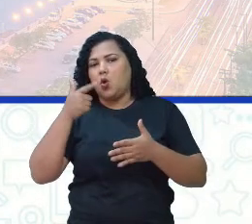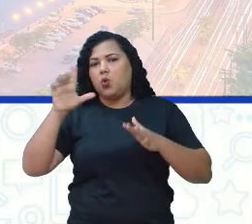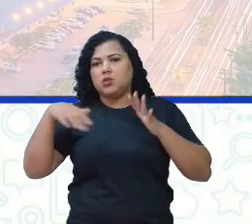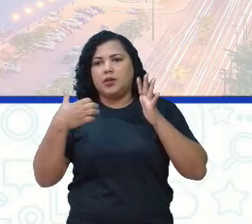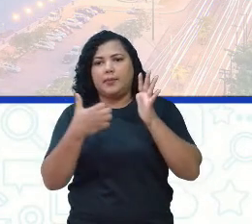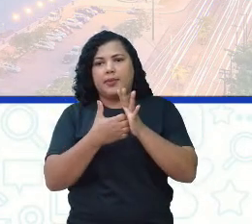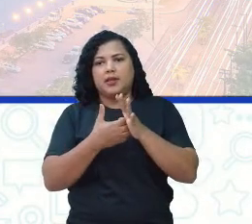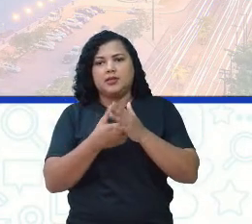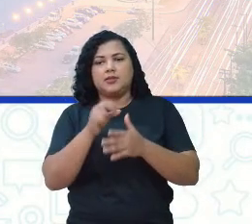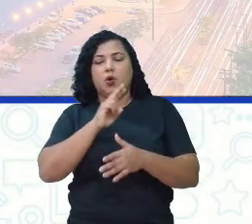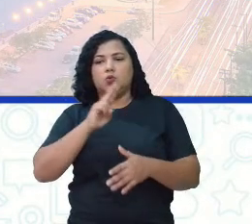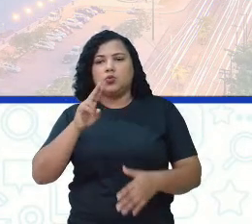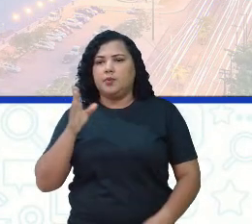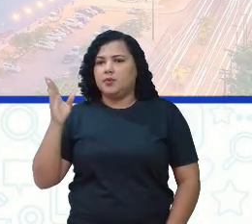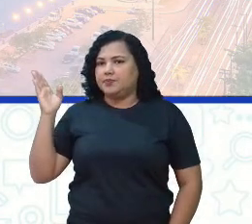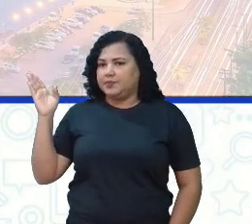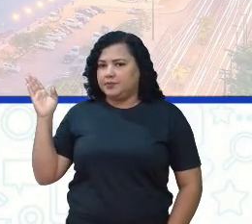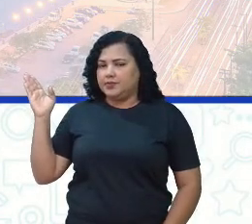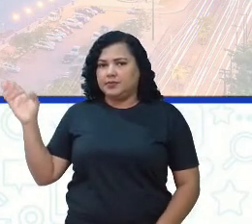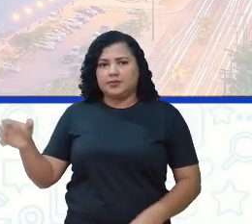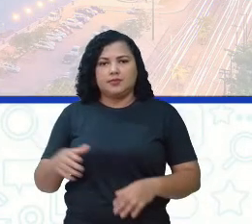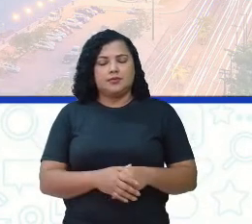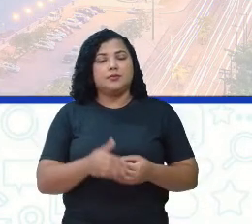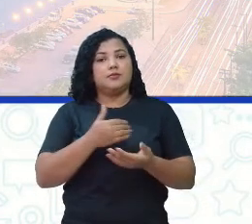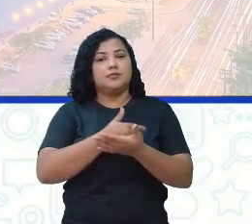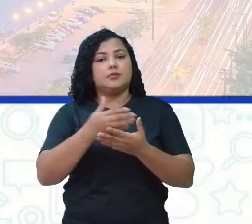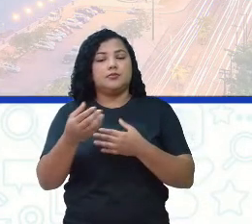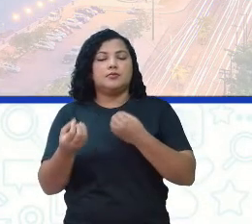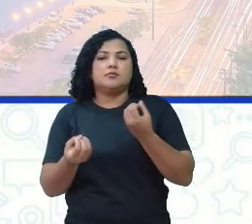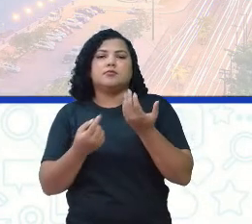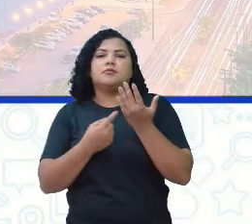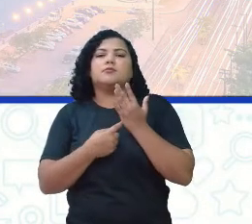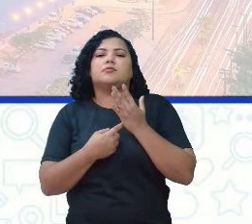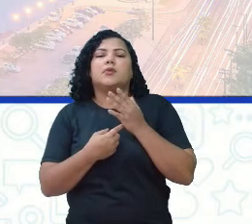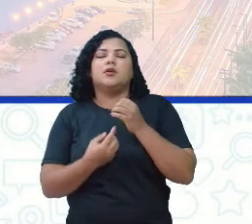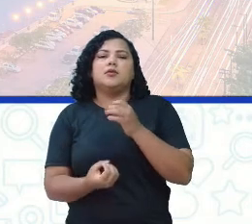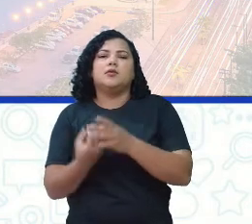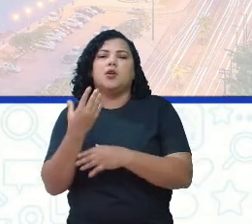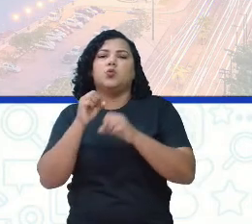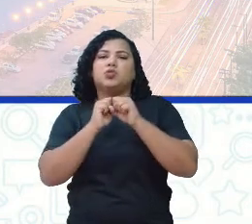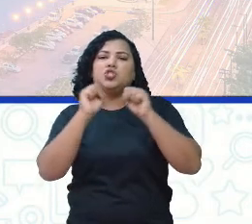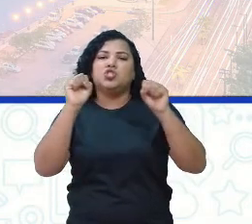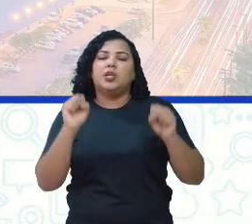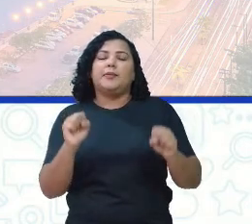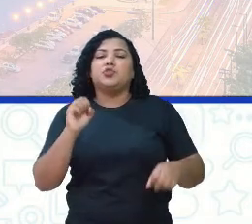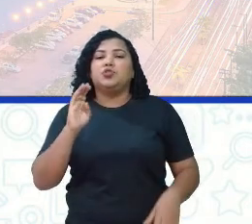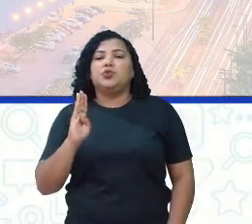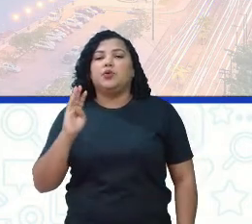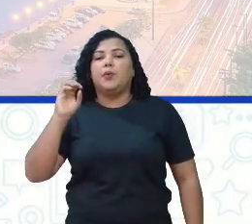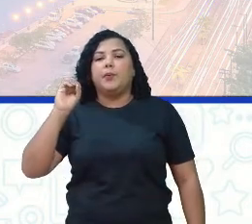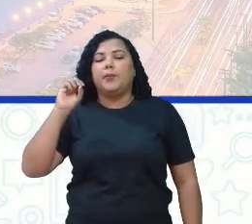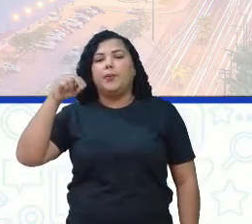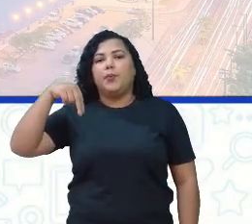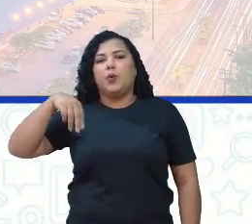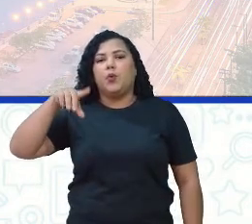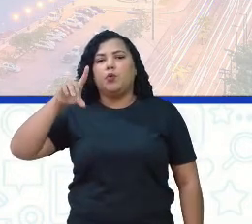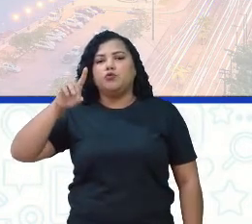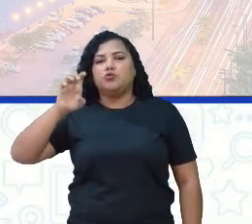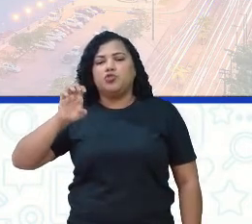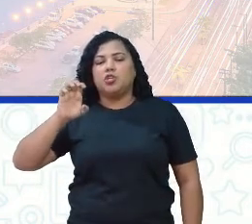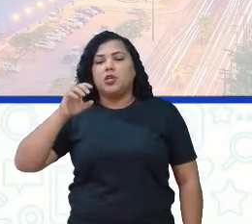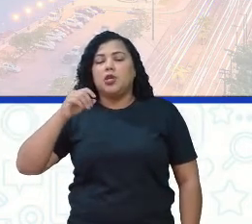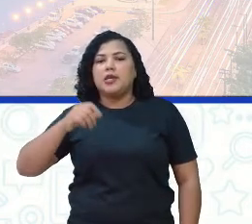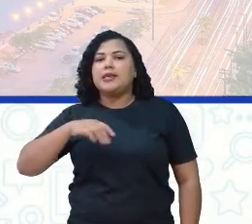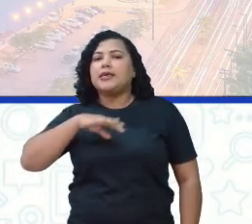Street Highway, né, e aí ela vai inaugurar o sistema de bondes puxado por tração animal. Ou seja, vai